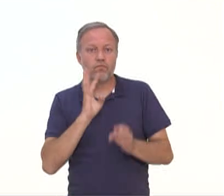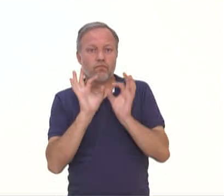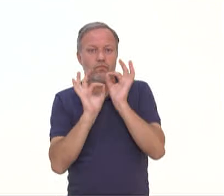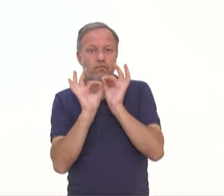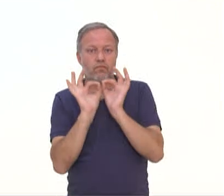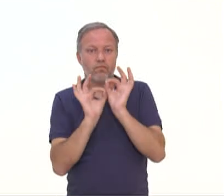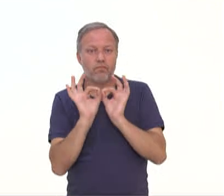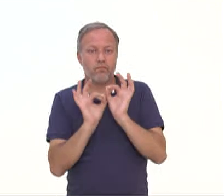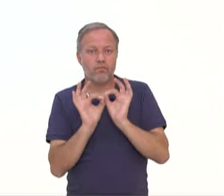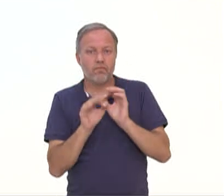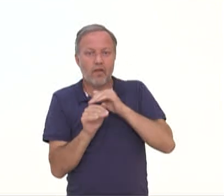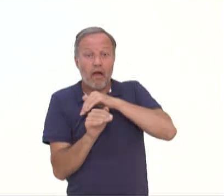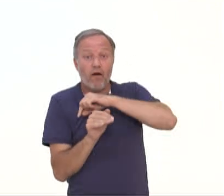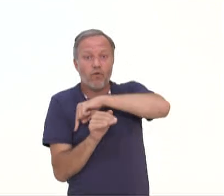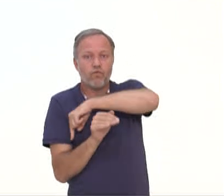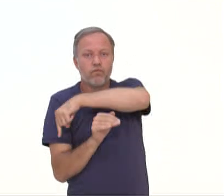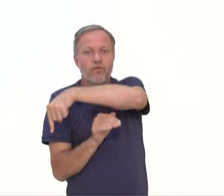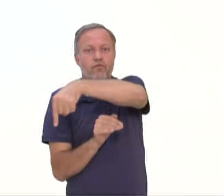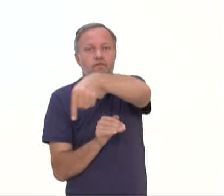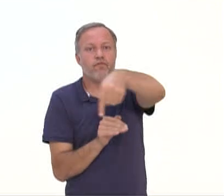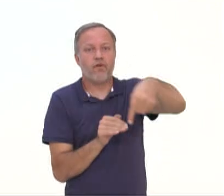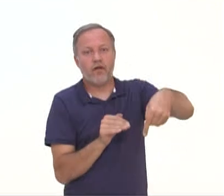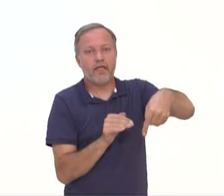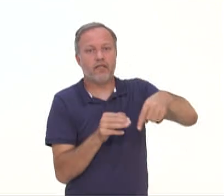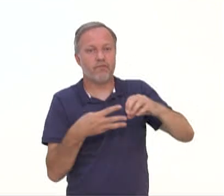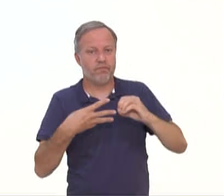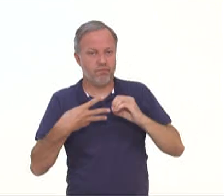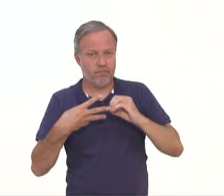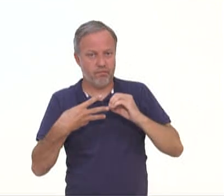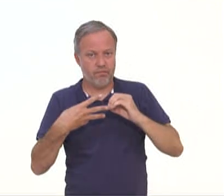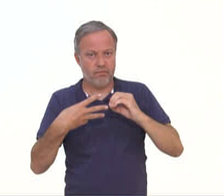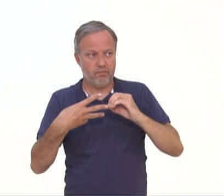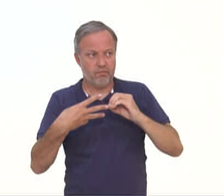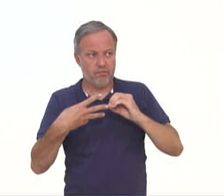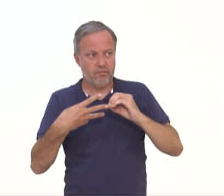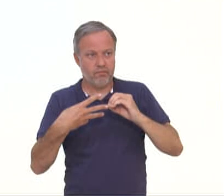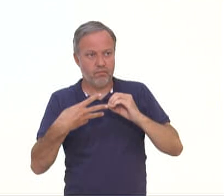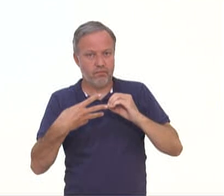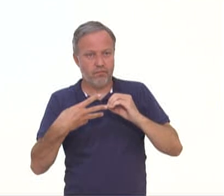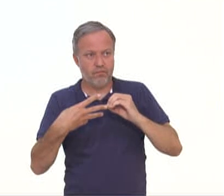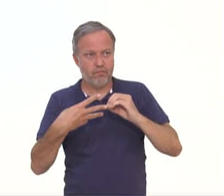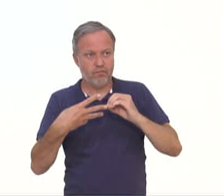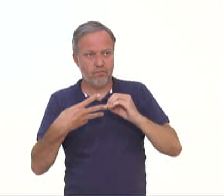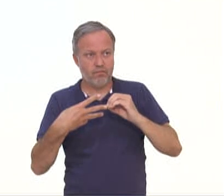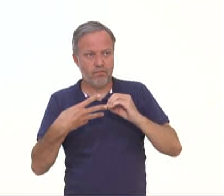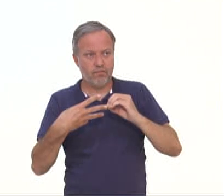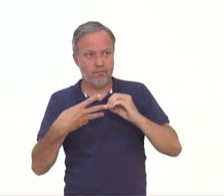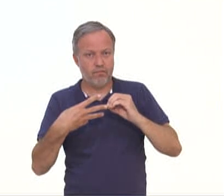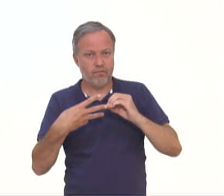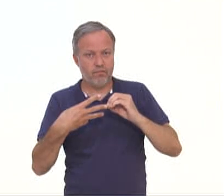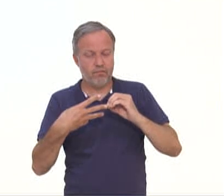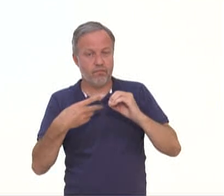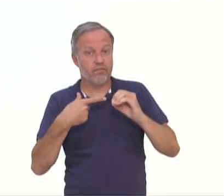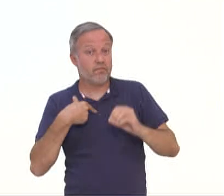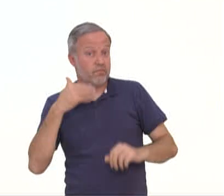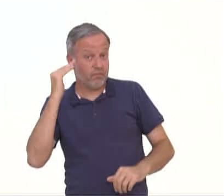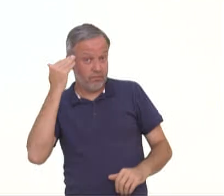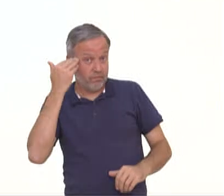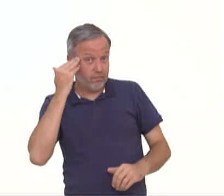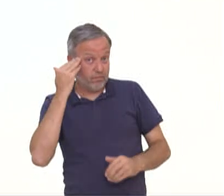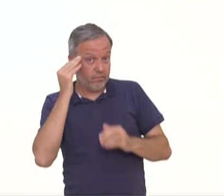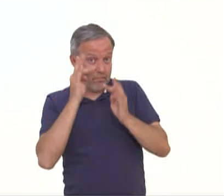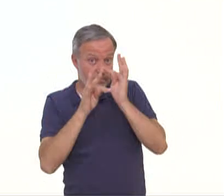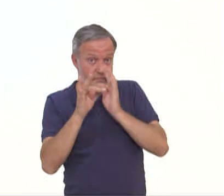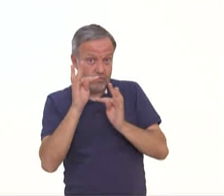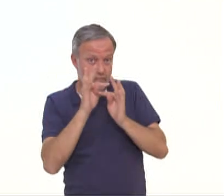estrutura externa das células, como elas são por fora. Estou olhando uma célula, como ela é. Entender as técnicas de